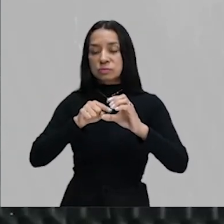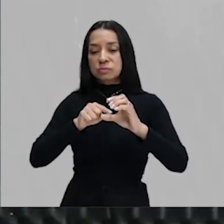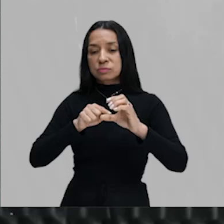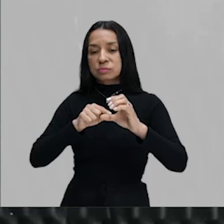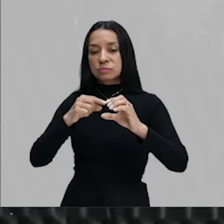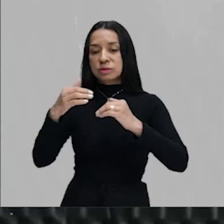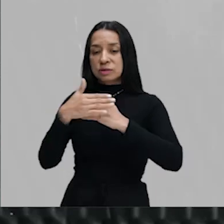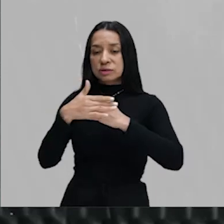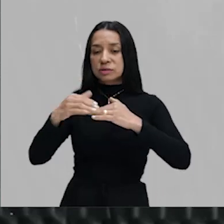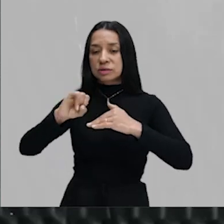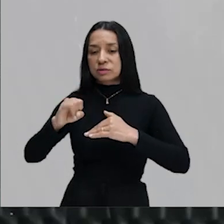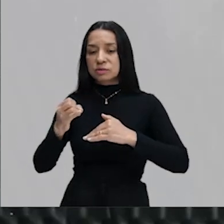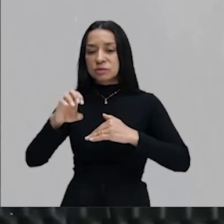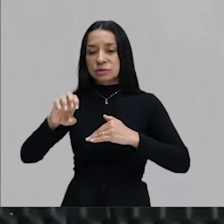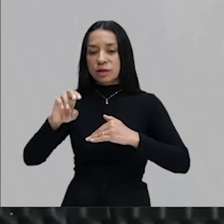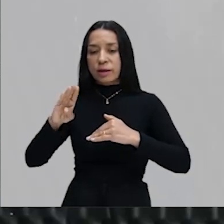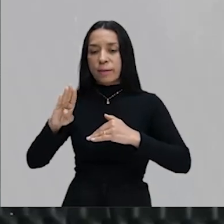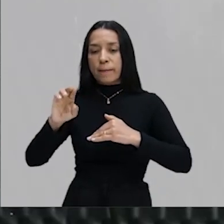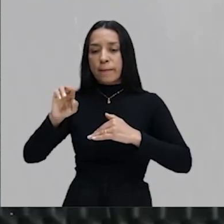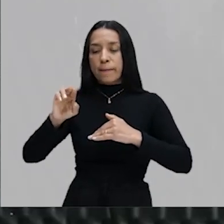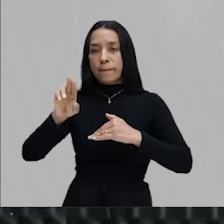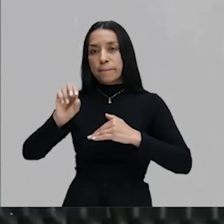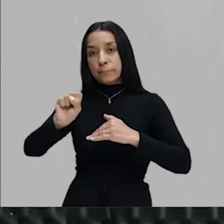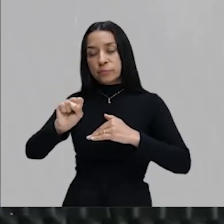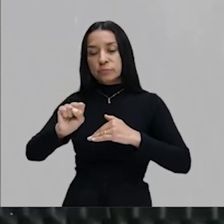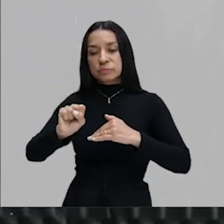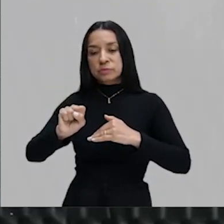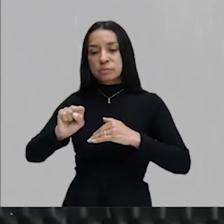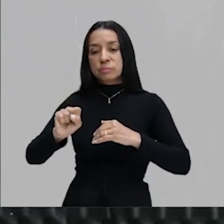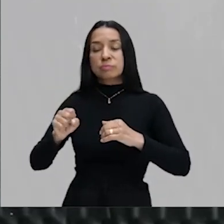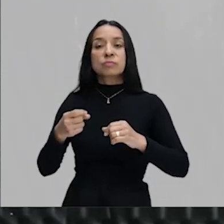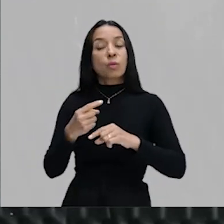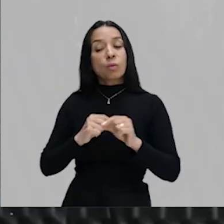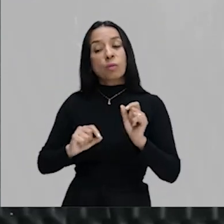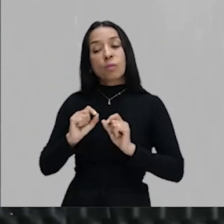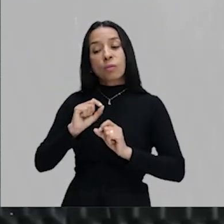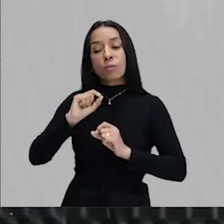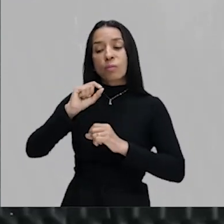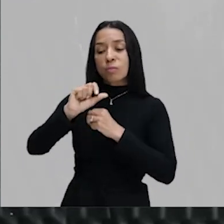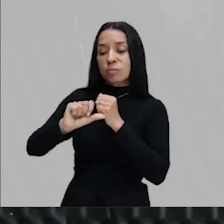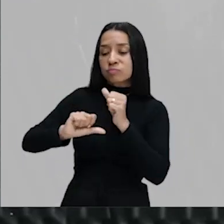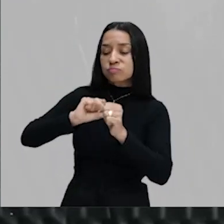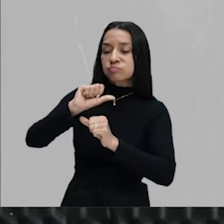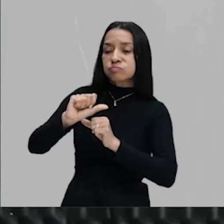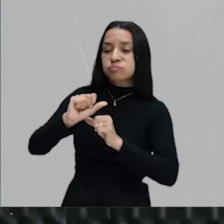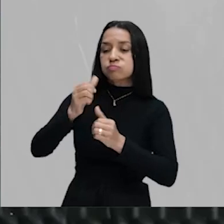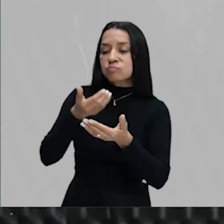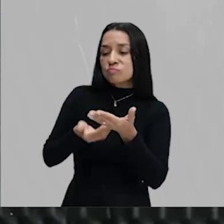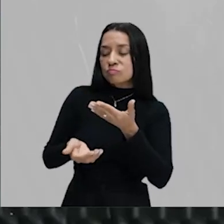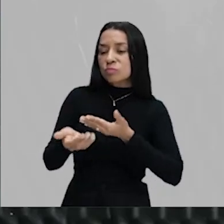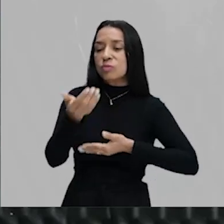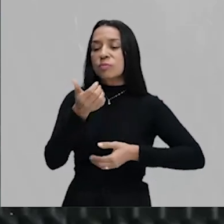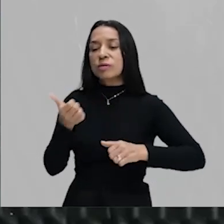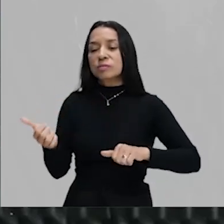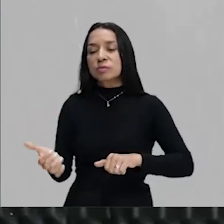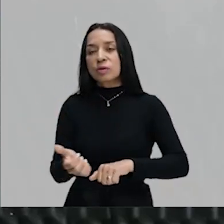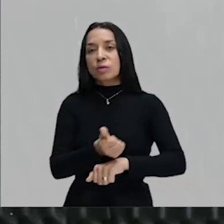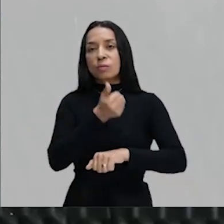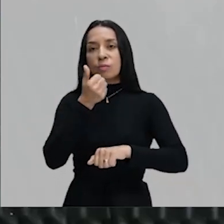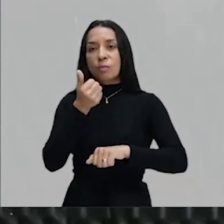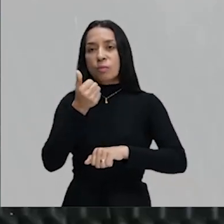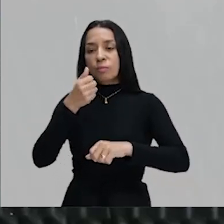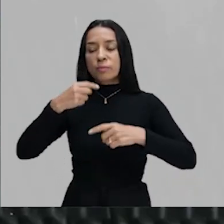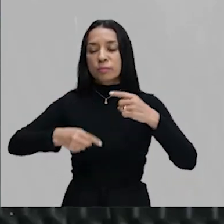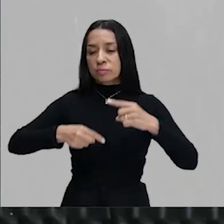campanha militar, ou até mesmo por meio de um golpe político, de um golpe palaciano, ela foi,